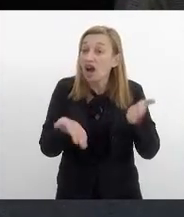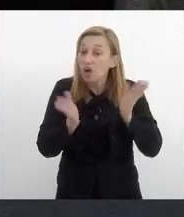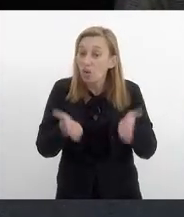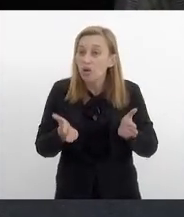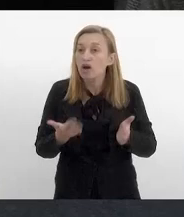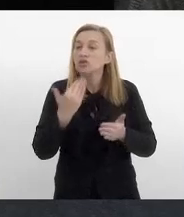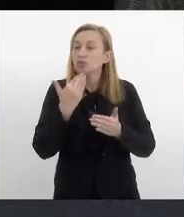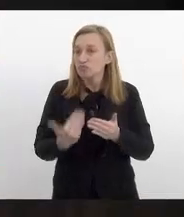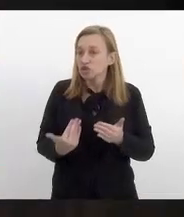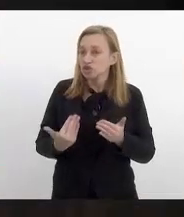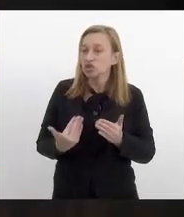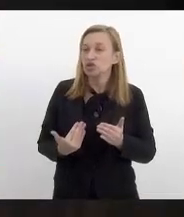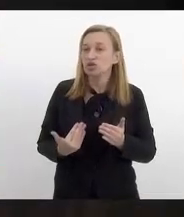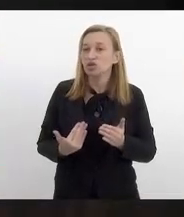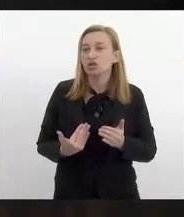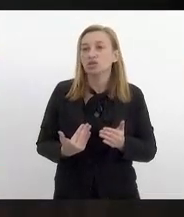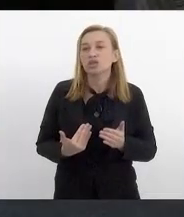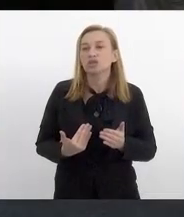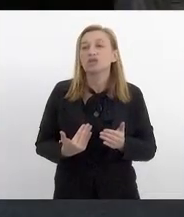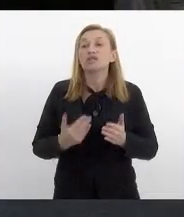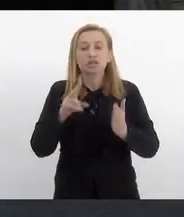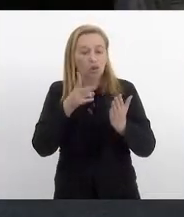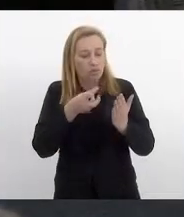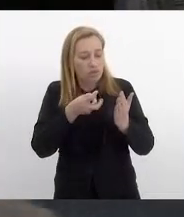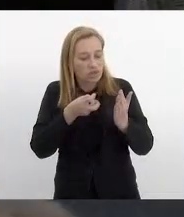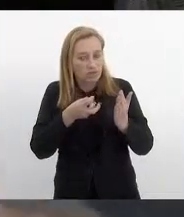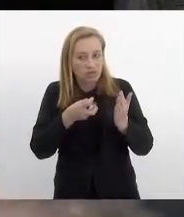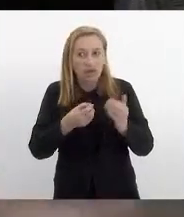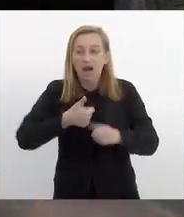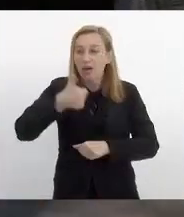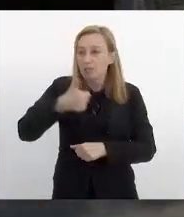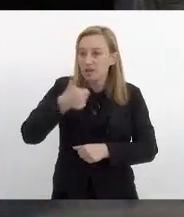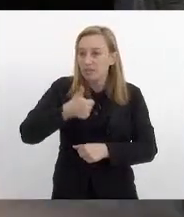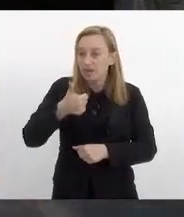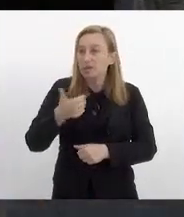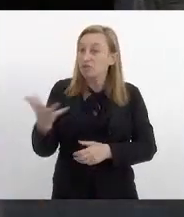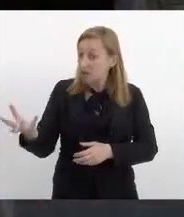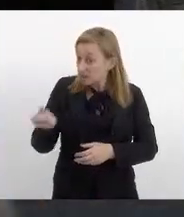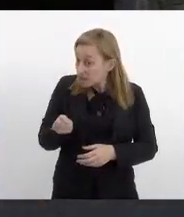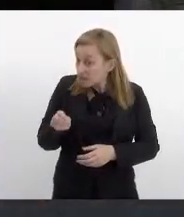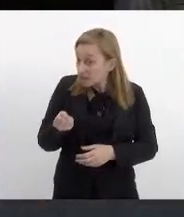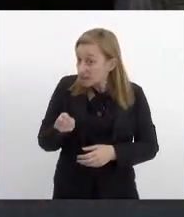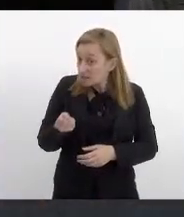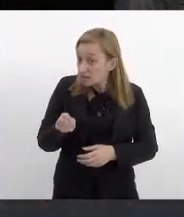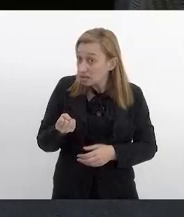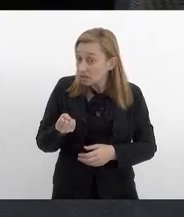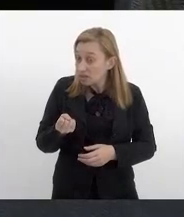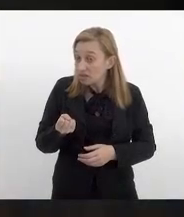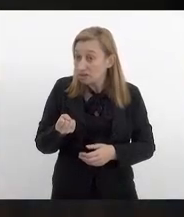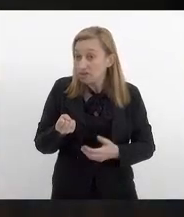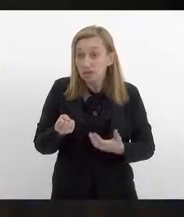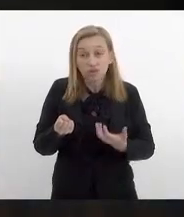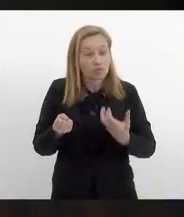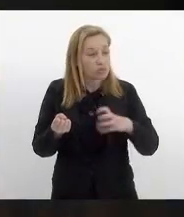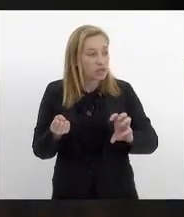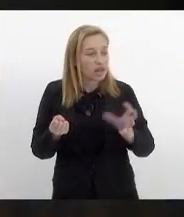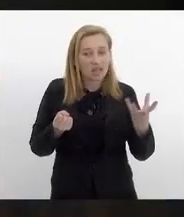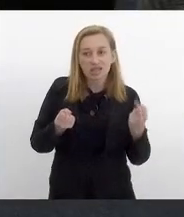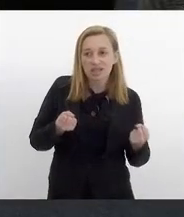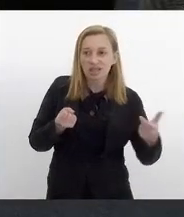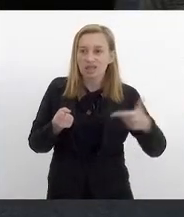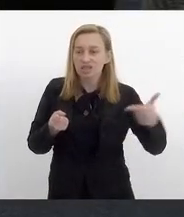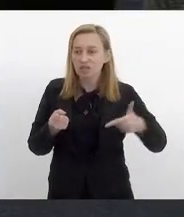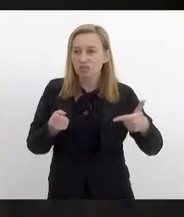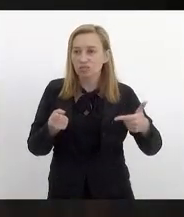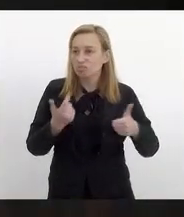senhor pediu assim, então, faça as observações. Tá bom. A primeira foi acolhida. Não quer acolher não, a segunda? Sem é problema questão, nenhum,